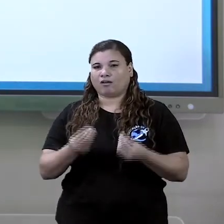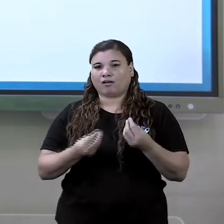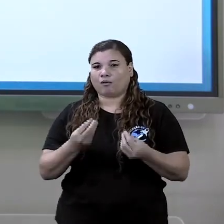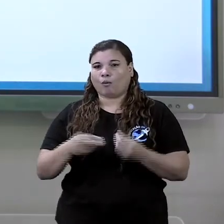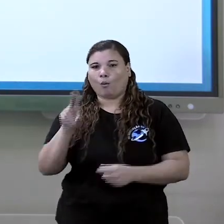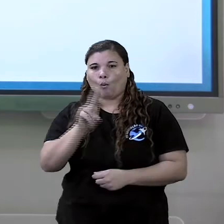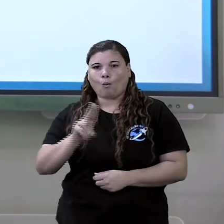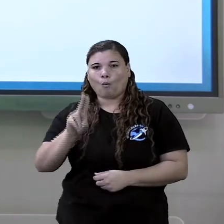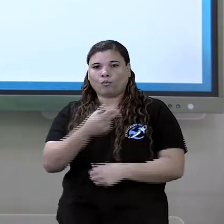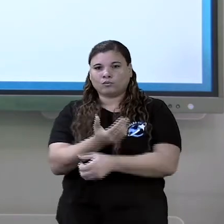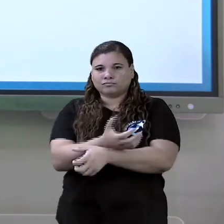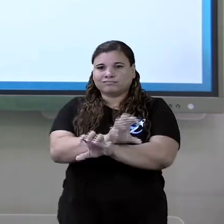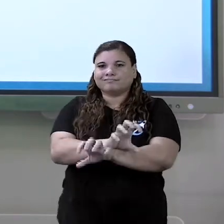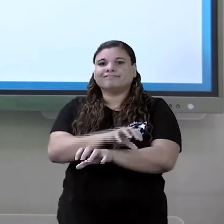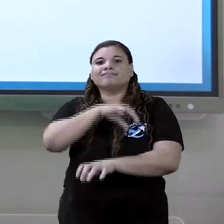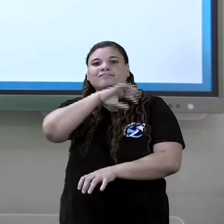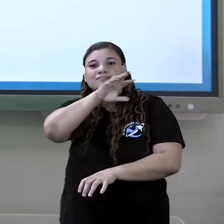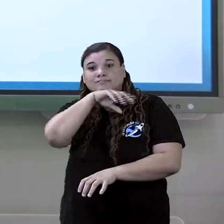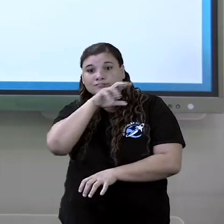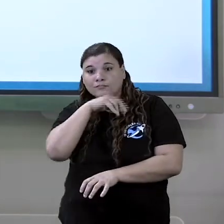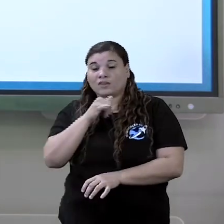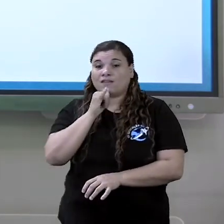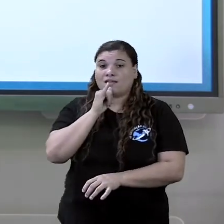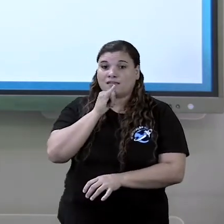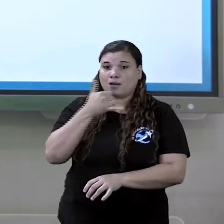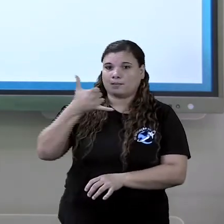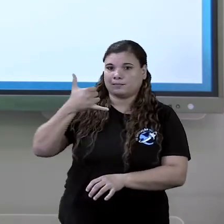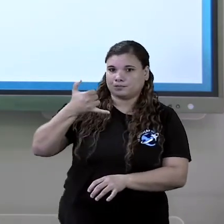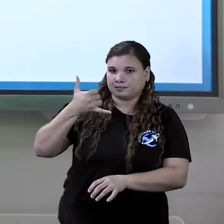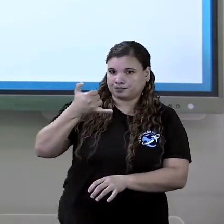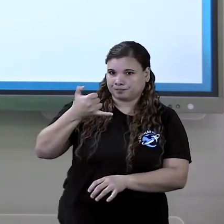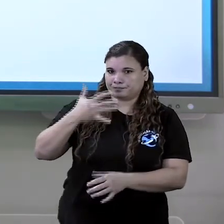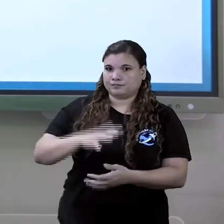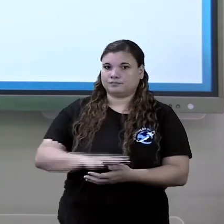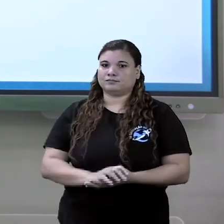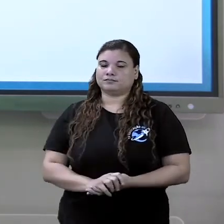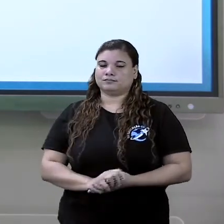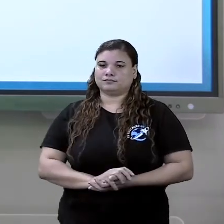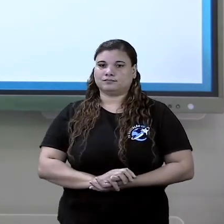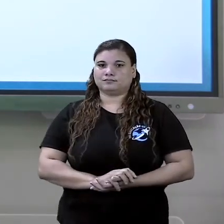nós temos vários tipos de canetas, até canetas coloridas.